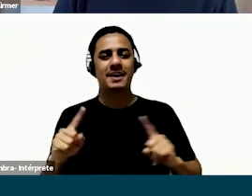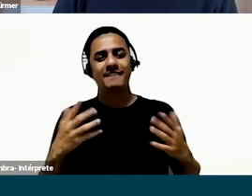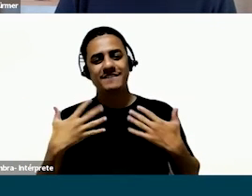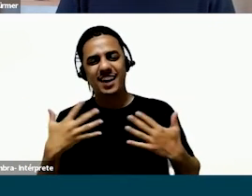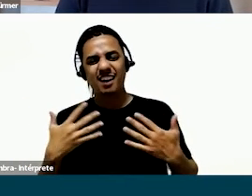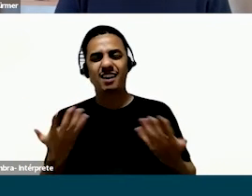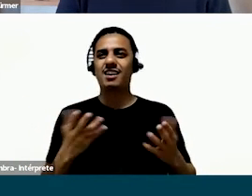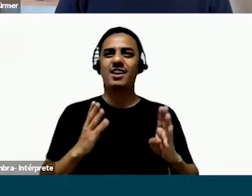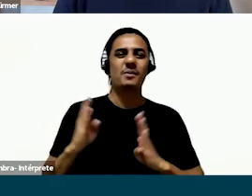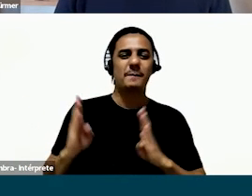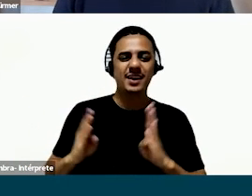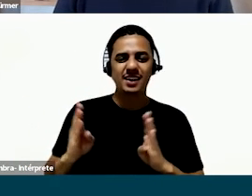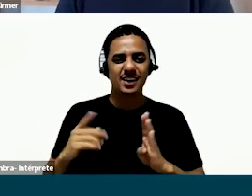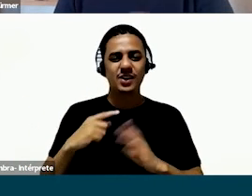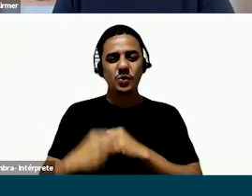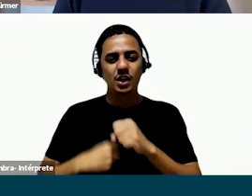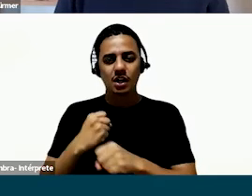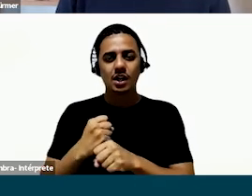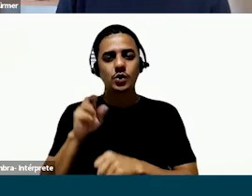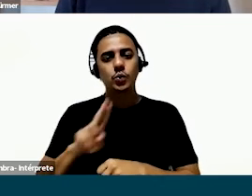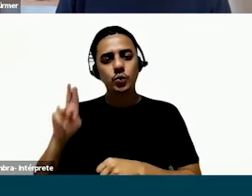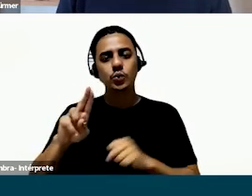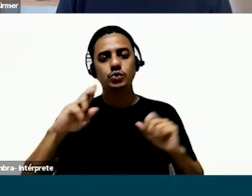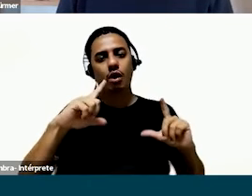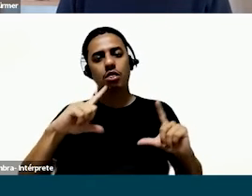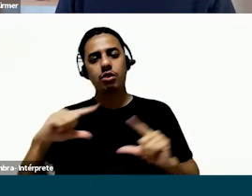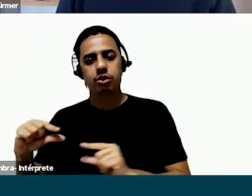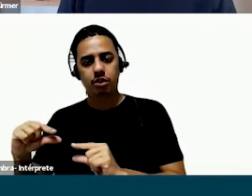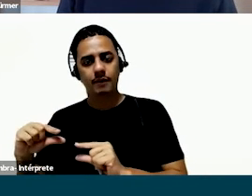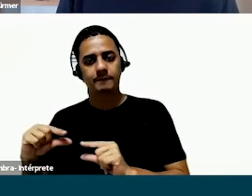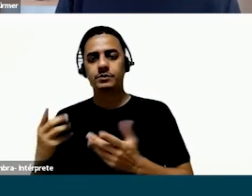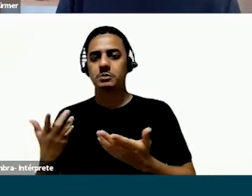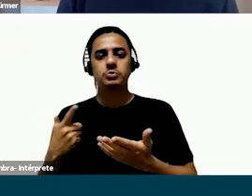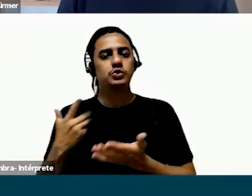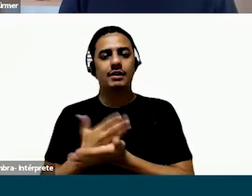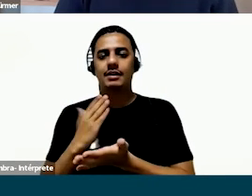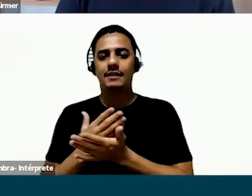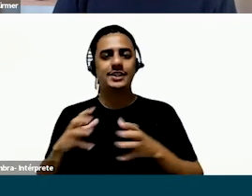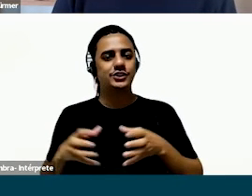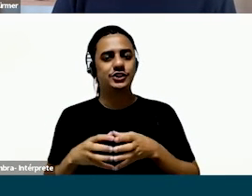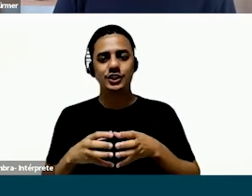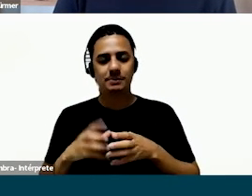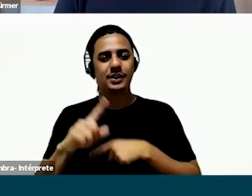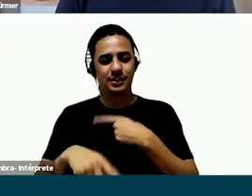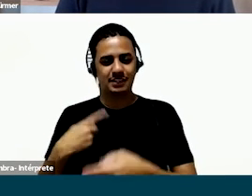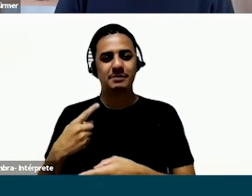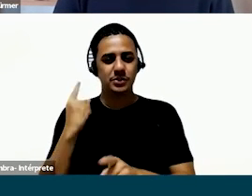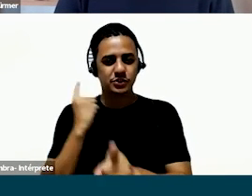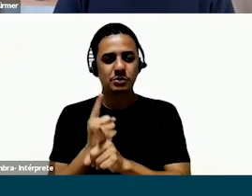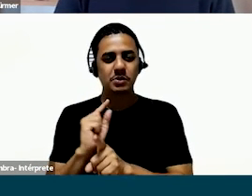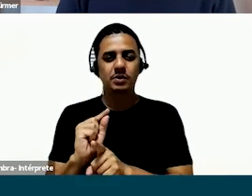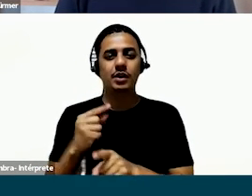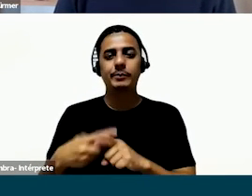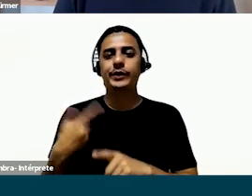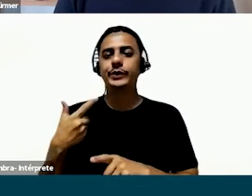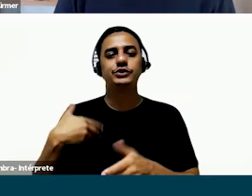assinantes usando. Mas chegava no verão, chegava em algum período específico do ano, e essa frequência de uso caía. E não tinha nada a ver com o trabalho do time. A